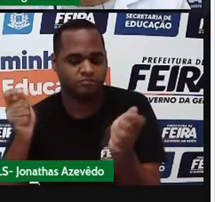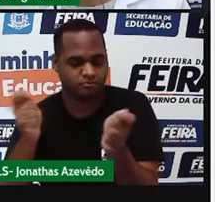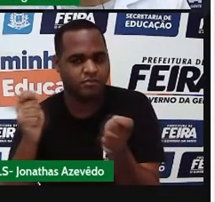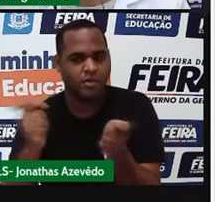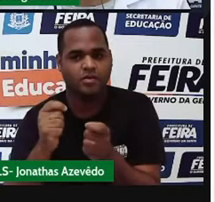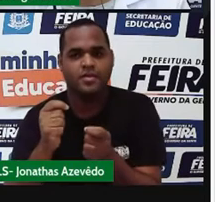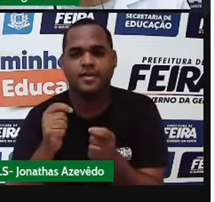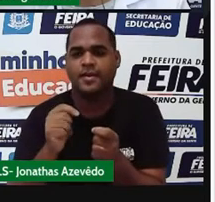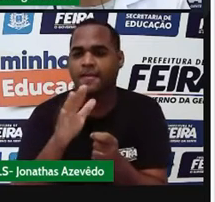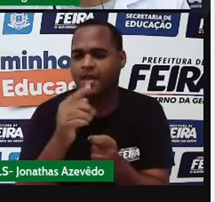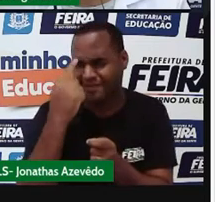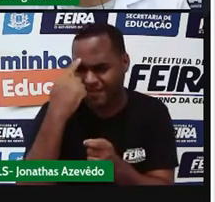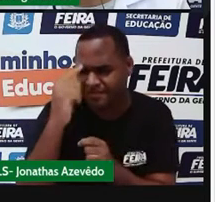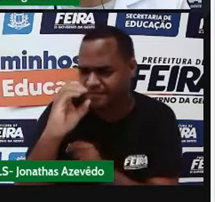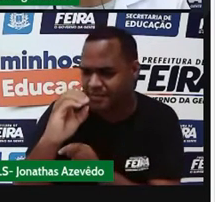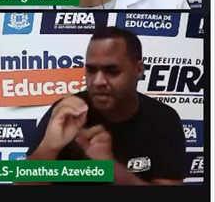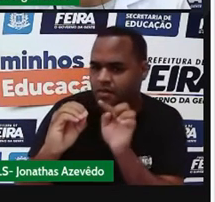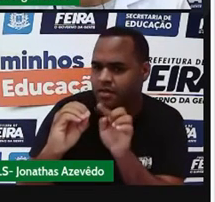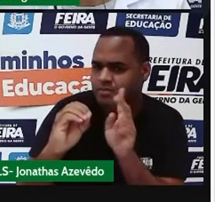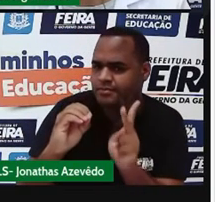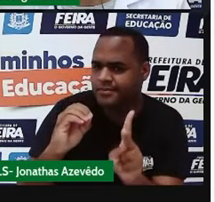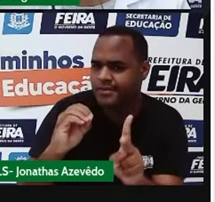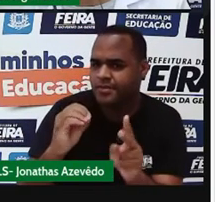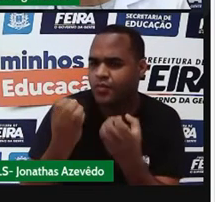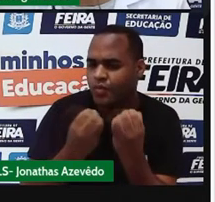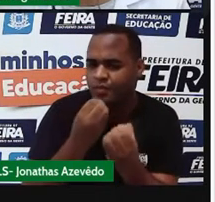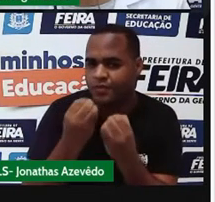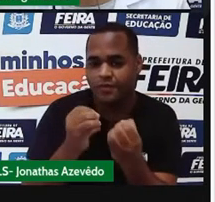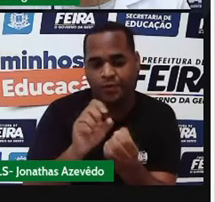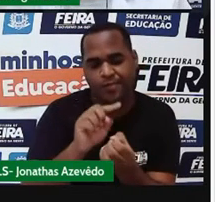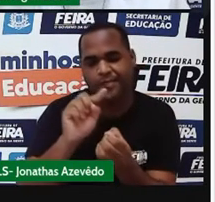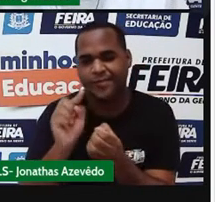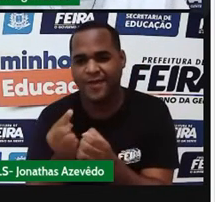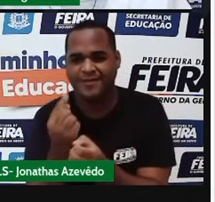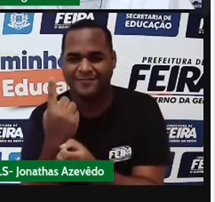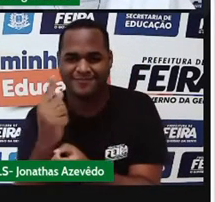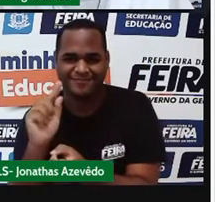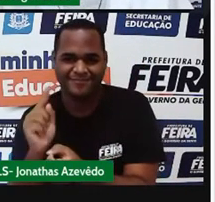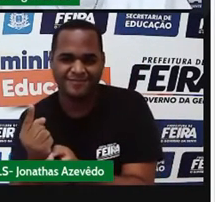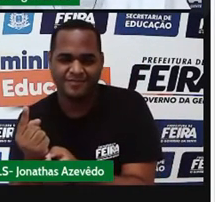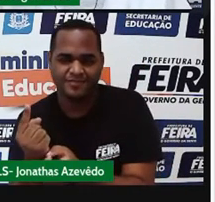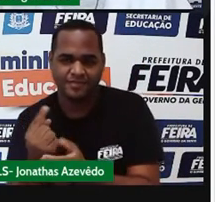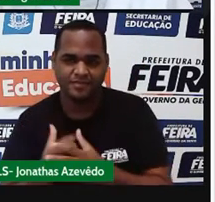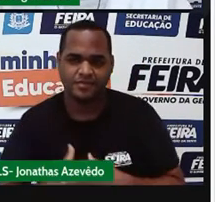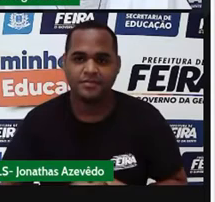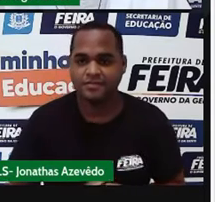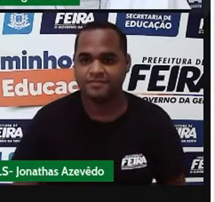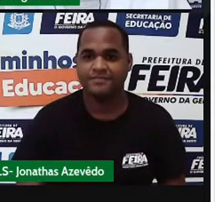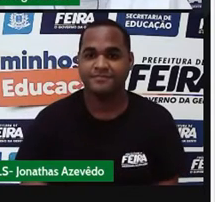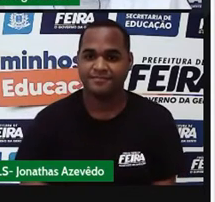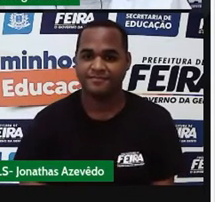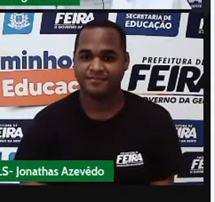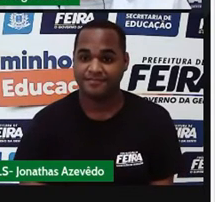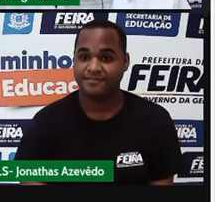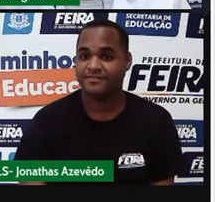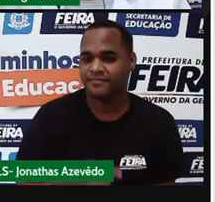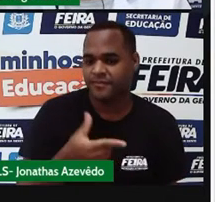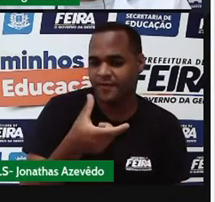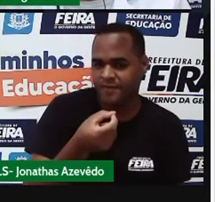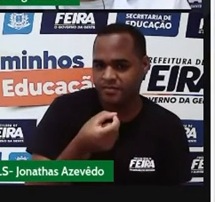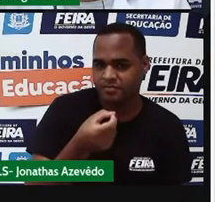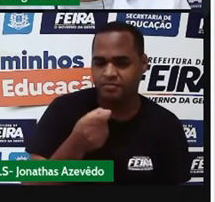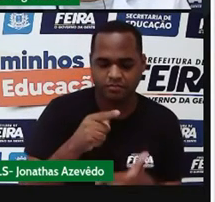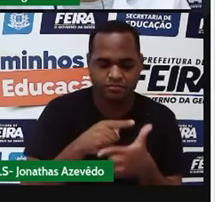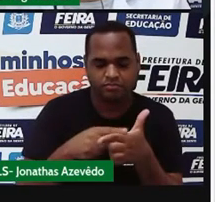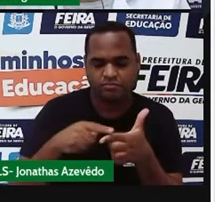só que esse primeiro 0 que se acrescentou faz aparecer uma, aqui no resultado a 20 /